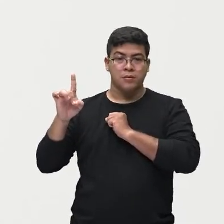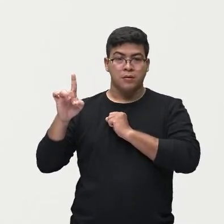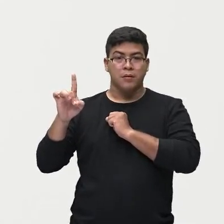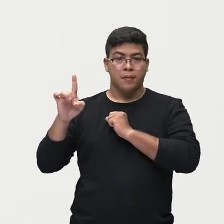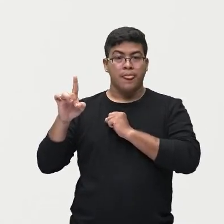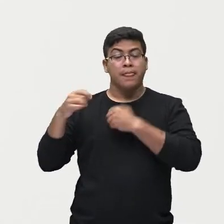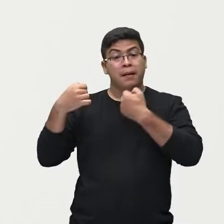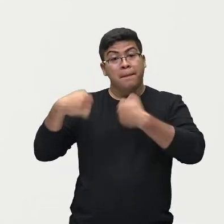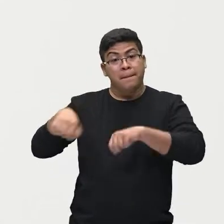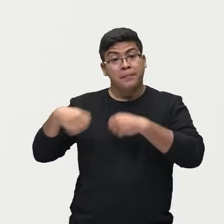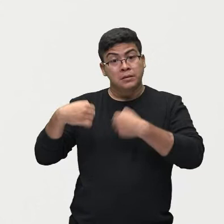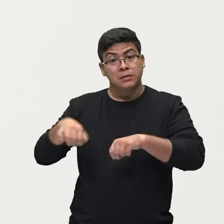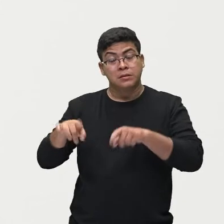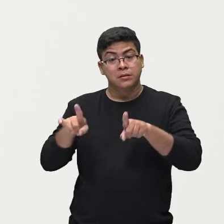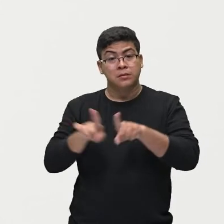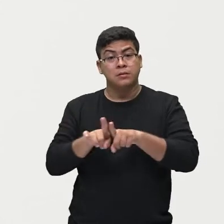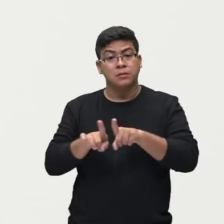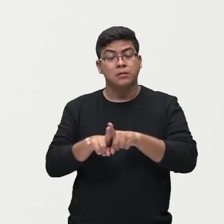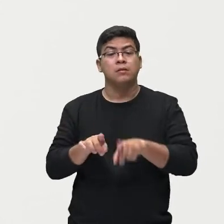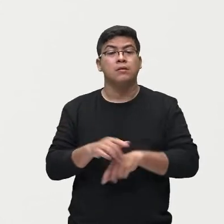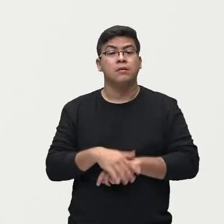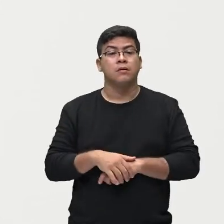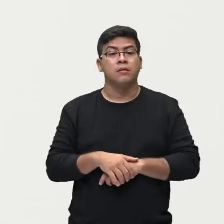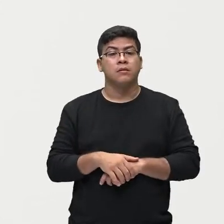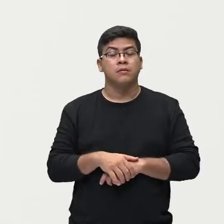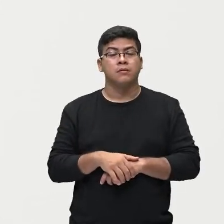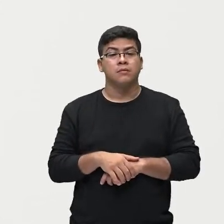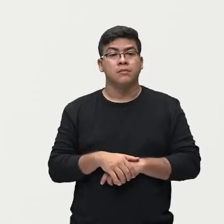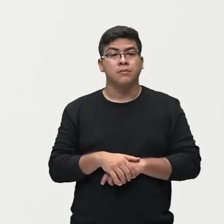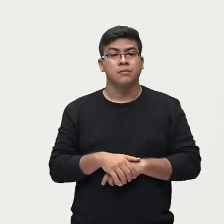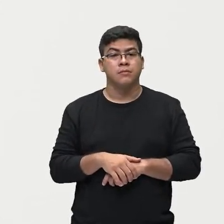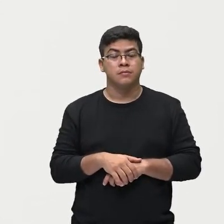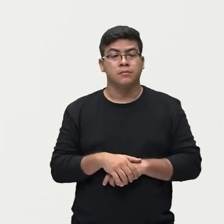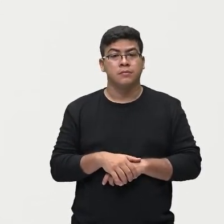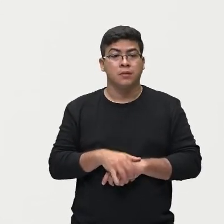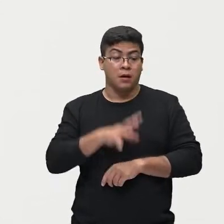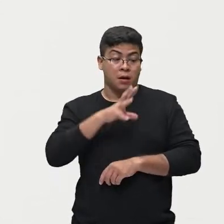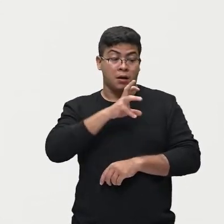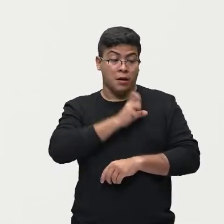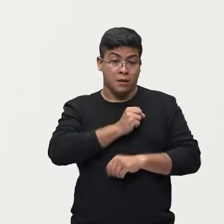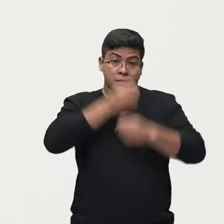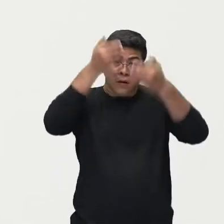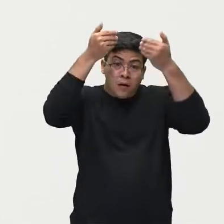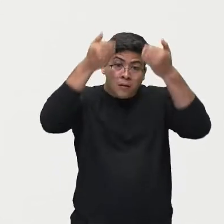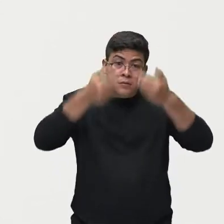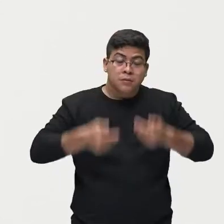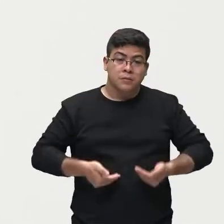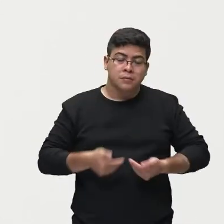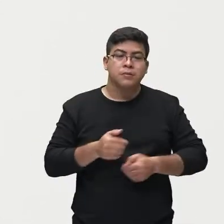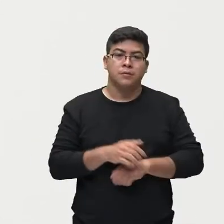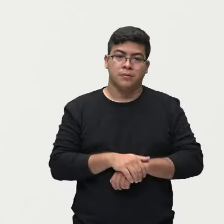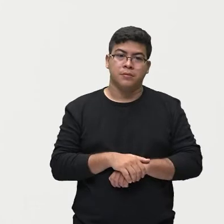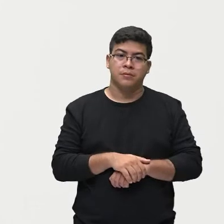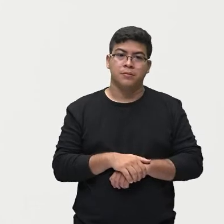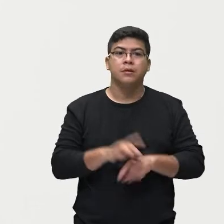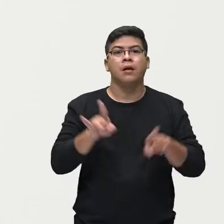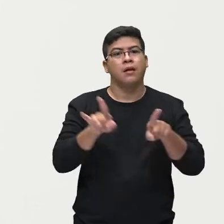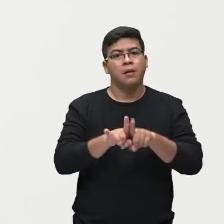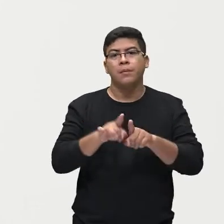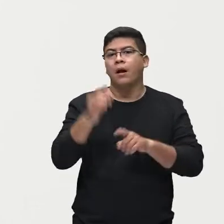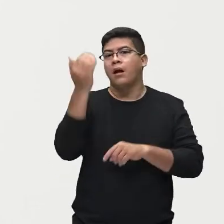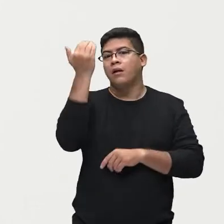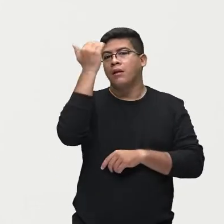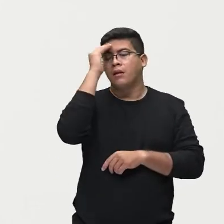você precisa, né, amar a si mesmo para poder